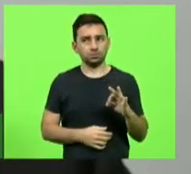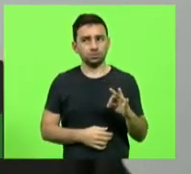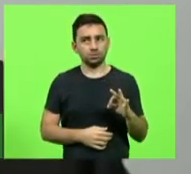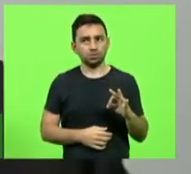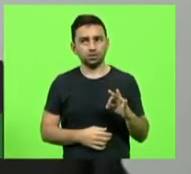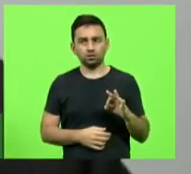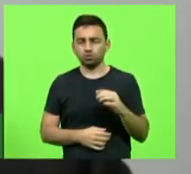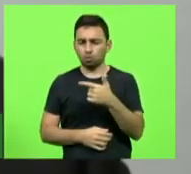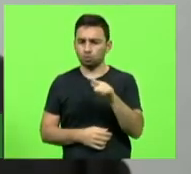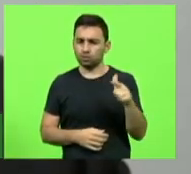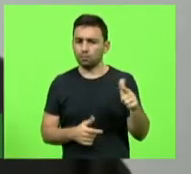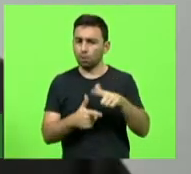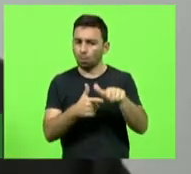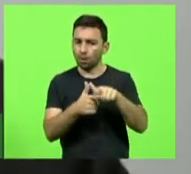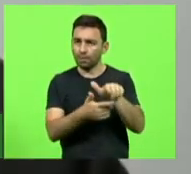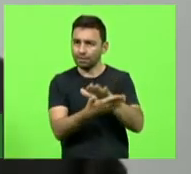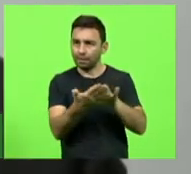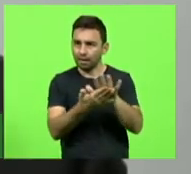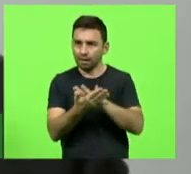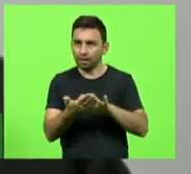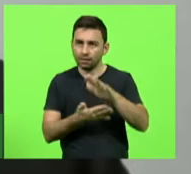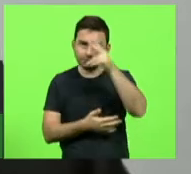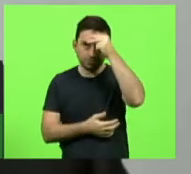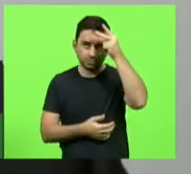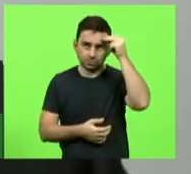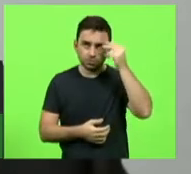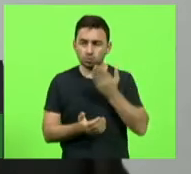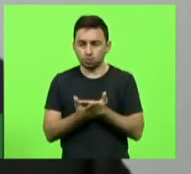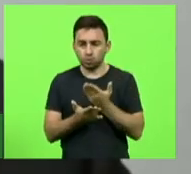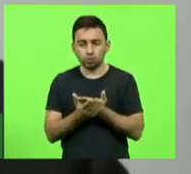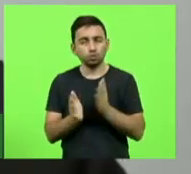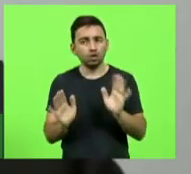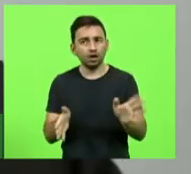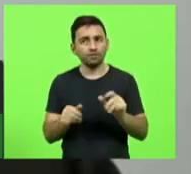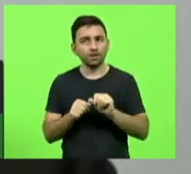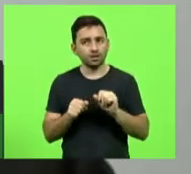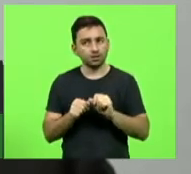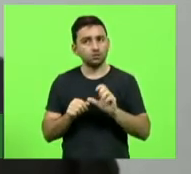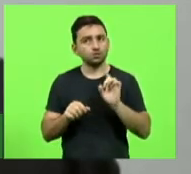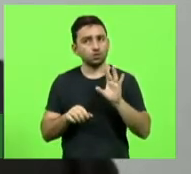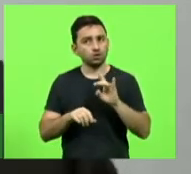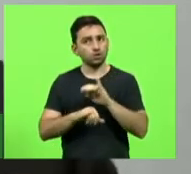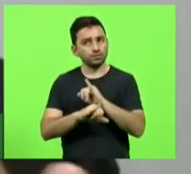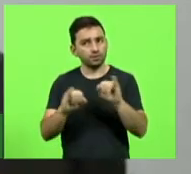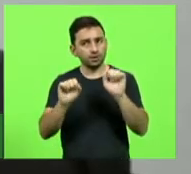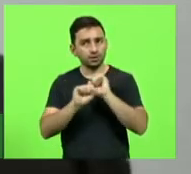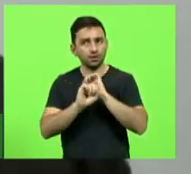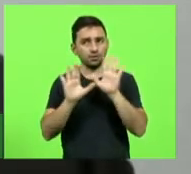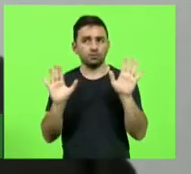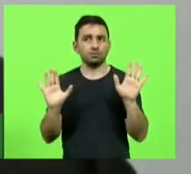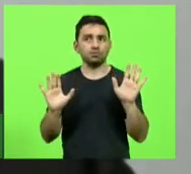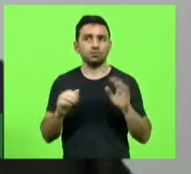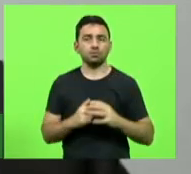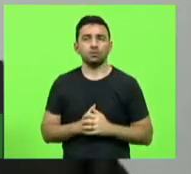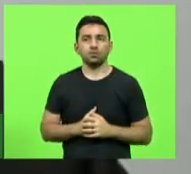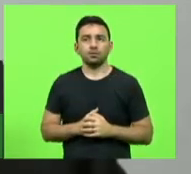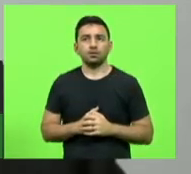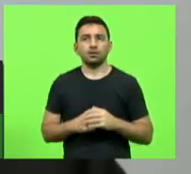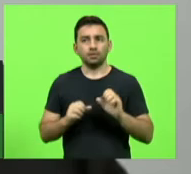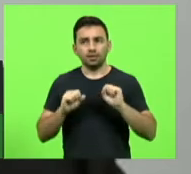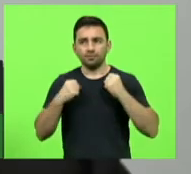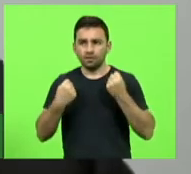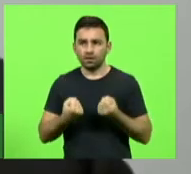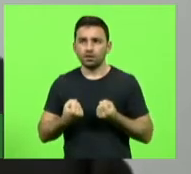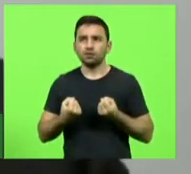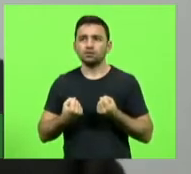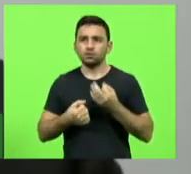os municípios, pelo meu entendimento, pelos estudos que nós fizemos. Então, é só para deixar, porque, claro, dentro da defesa jurídica